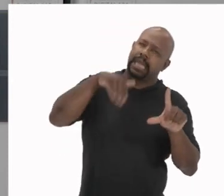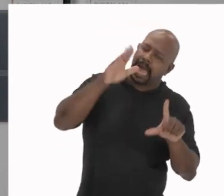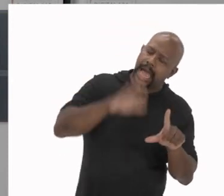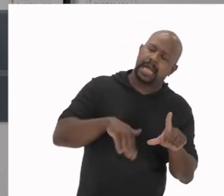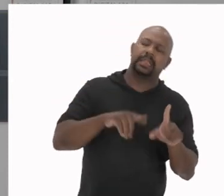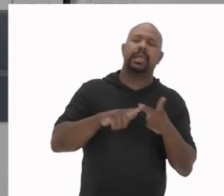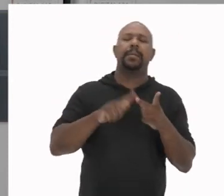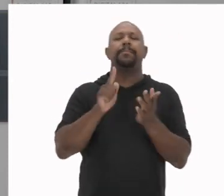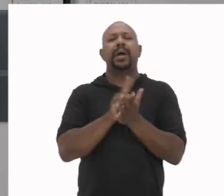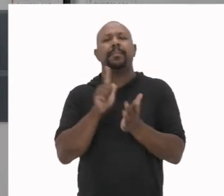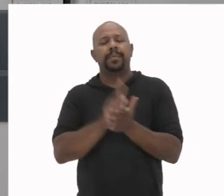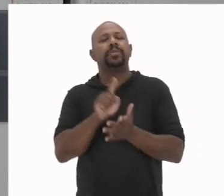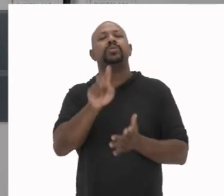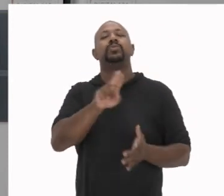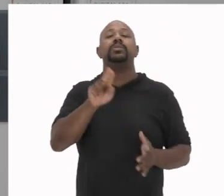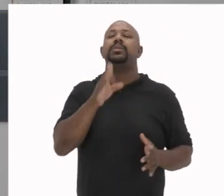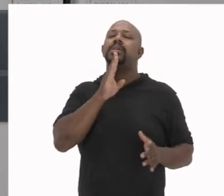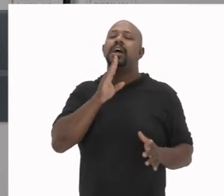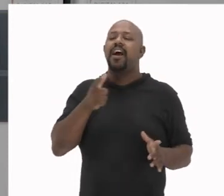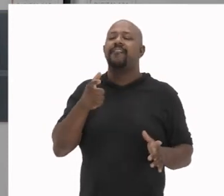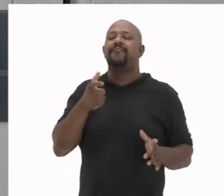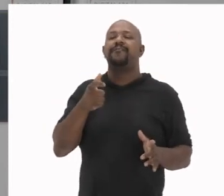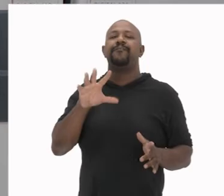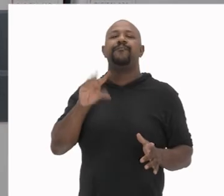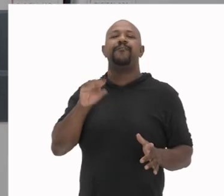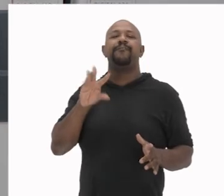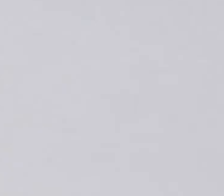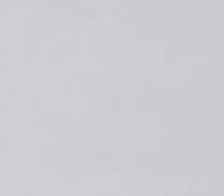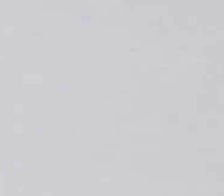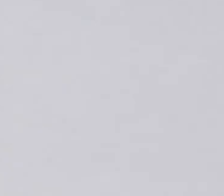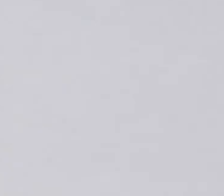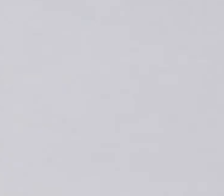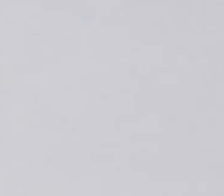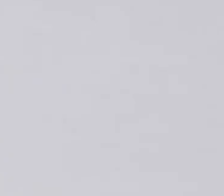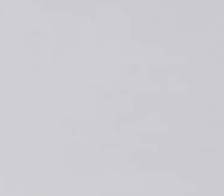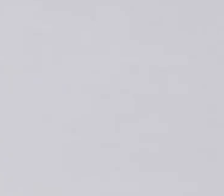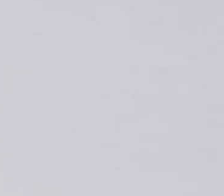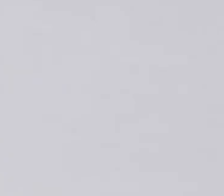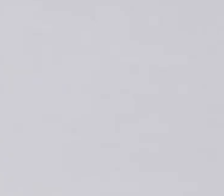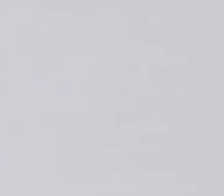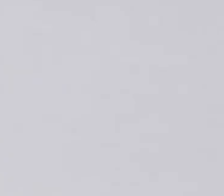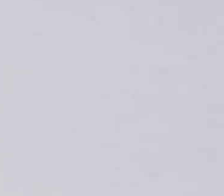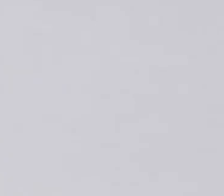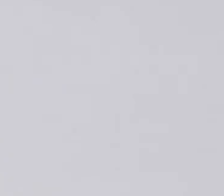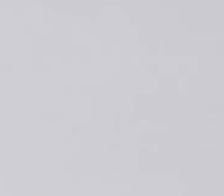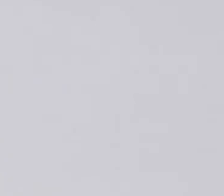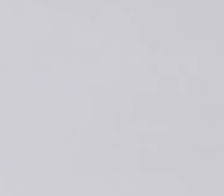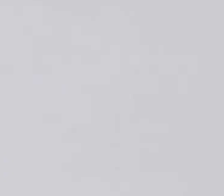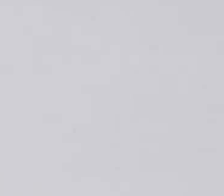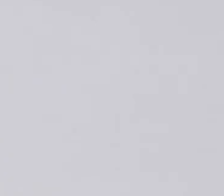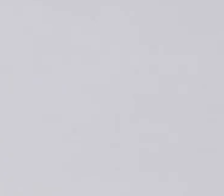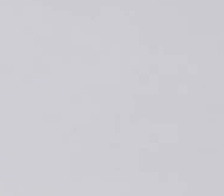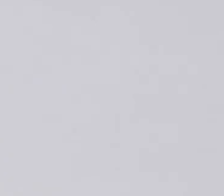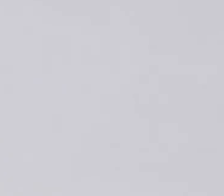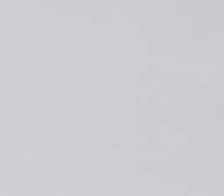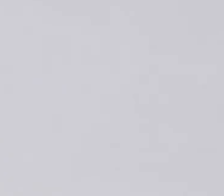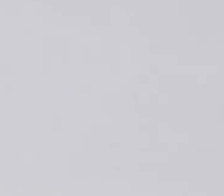tanto telas como papéis, a gente usa um borrifador para aplicação. Um borrifador de plástico